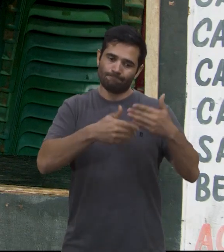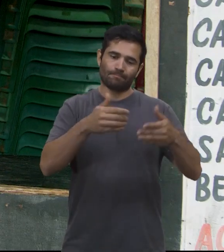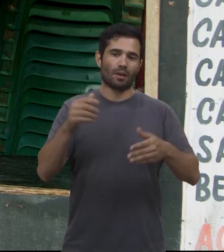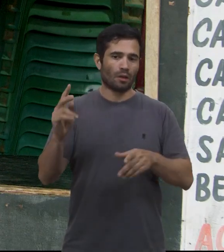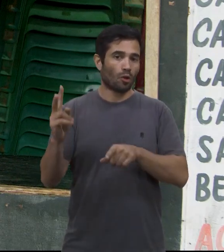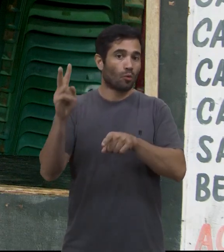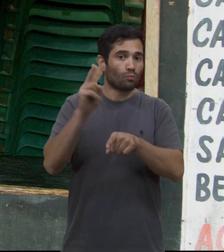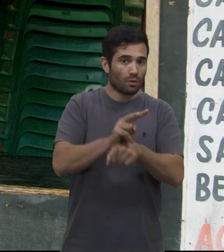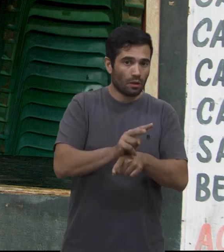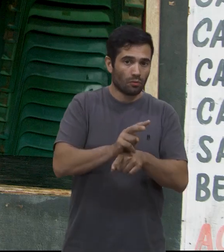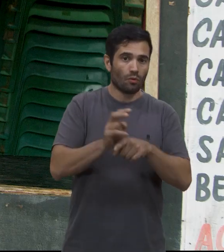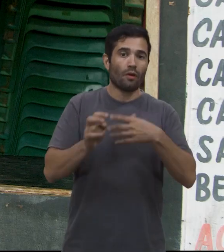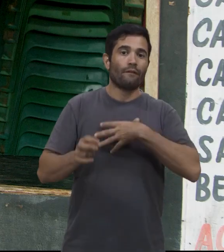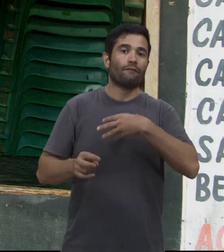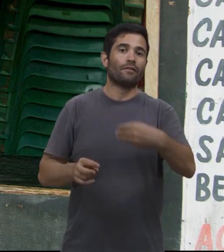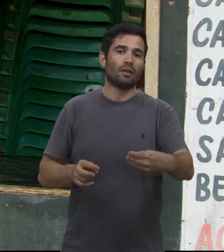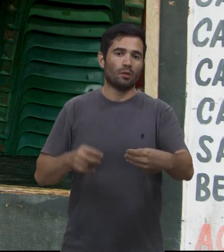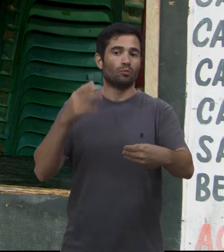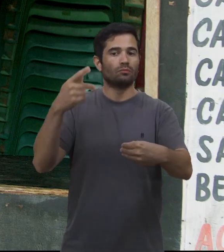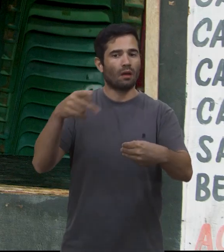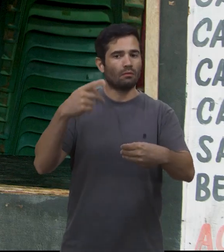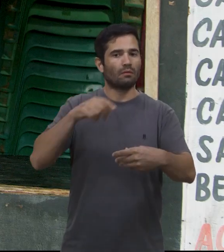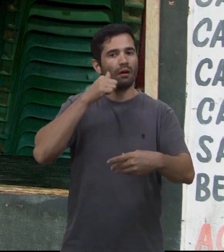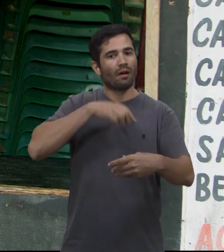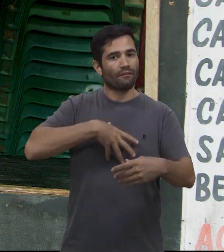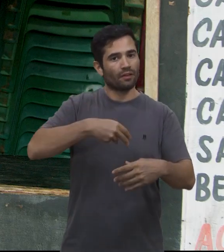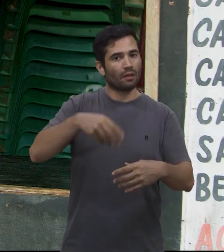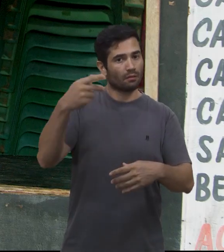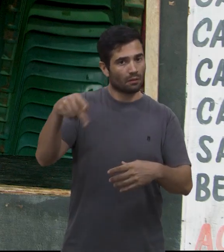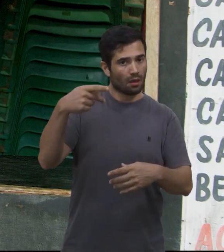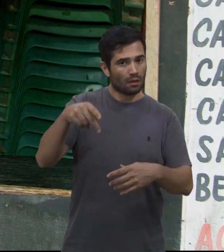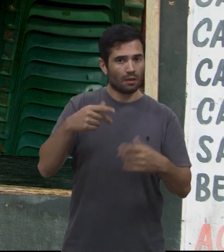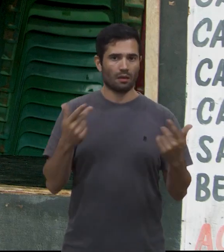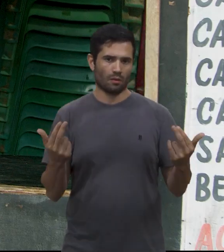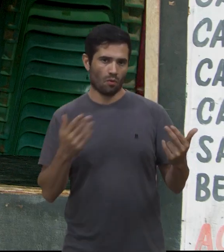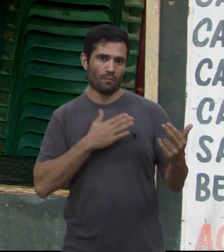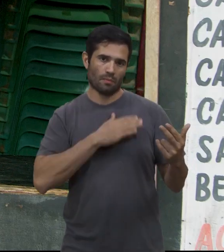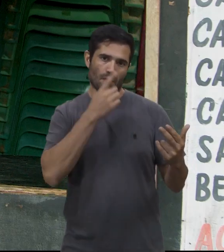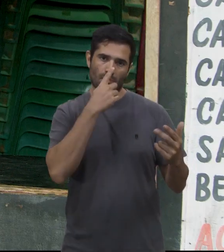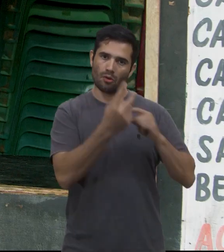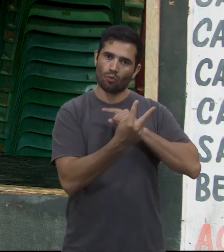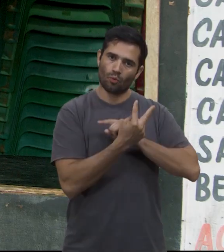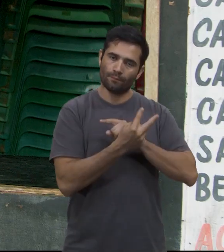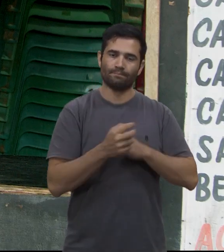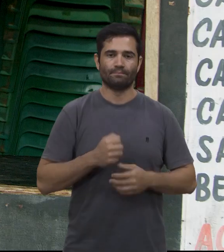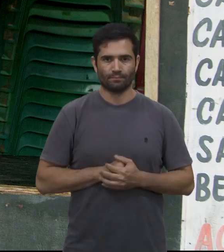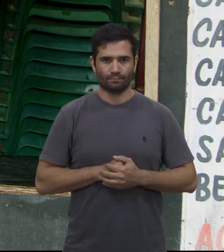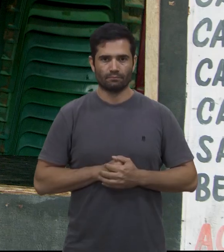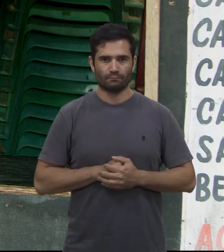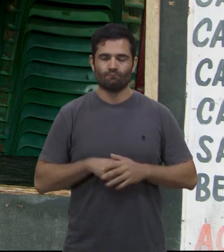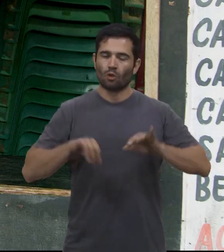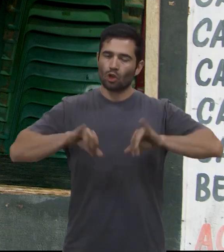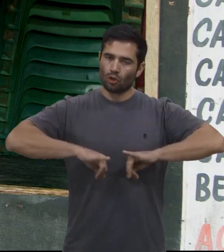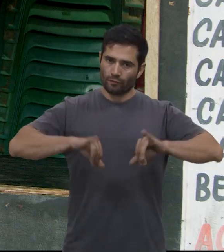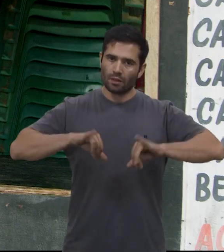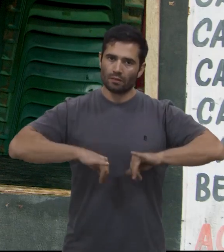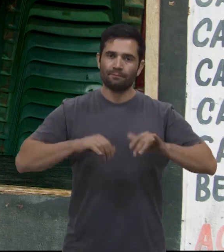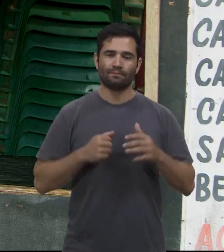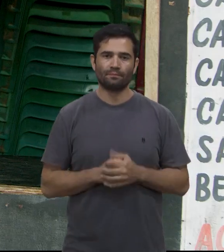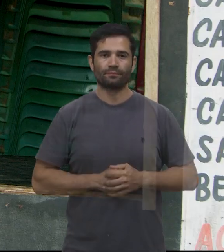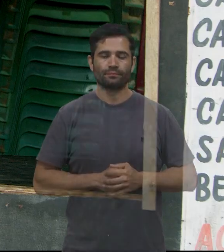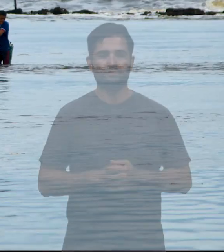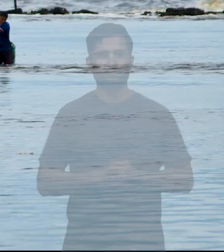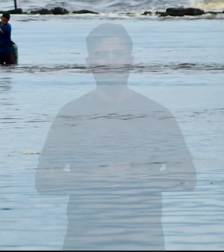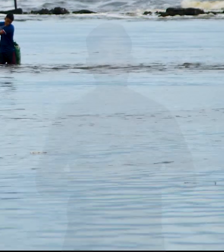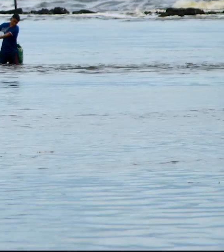foi assim, ela cuidando dos filhos dela, as filhas dela. Igualmente que a minha mãe que me criou. Nós muito